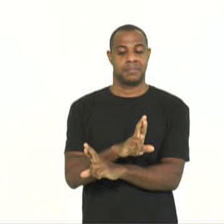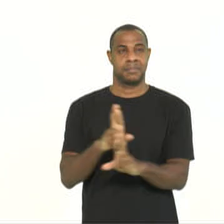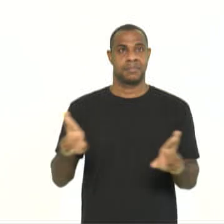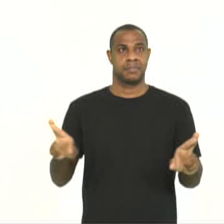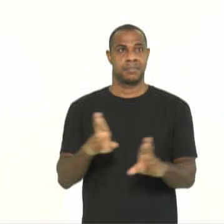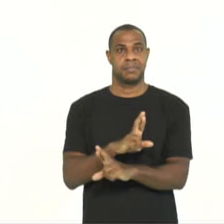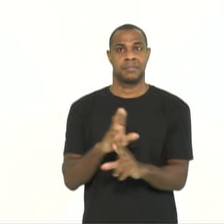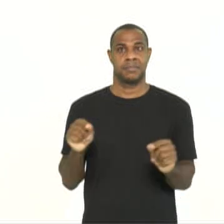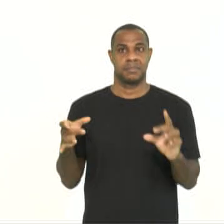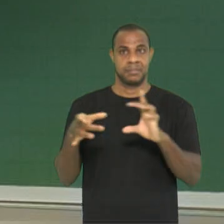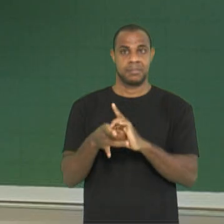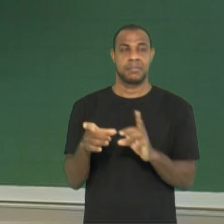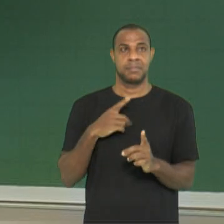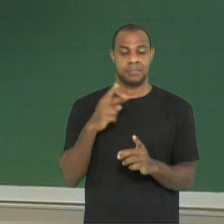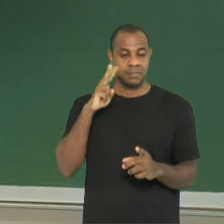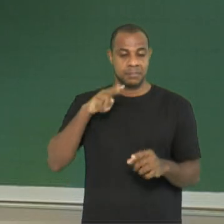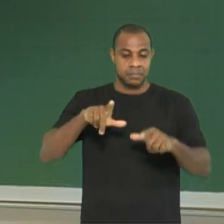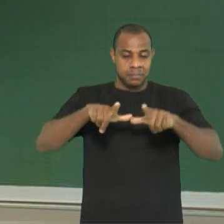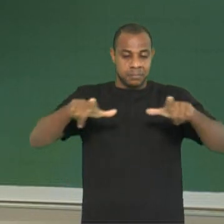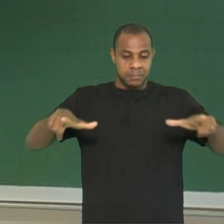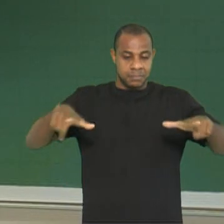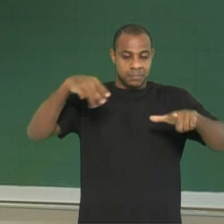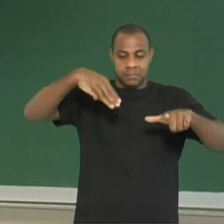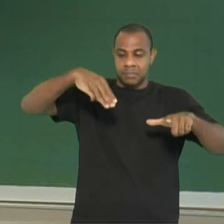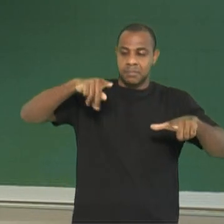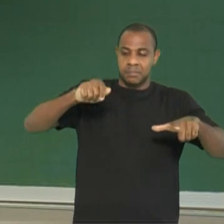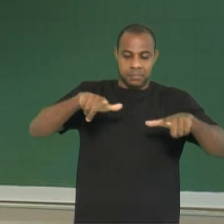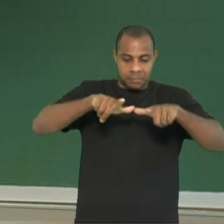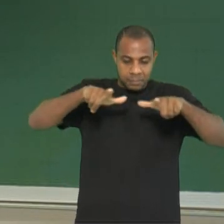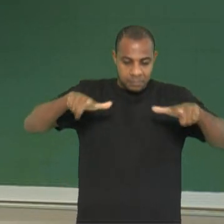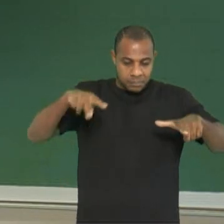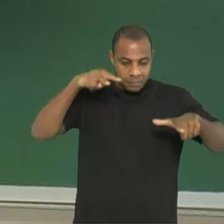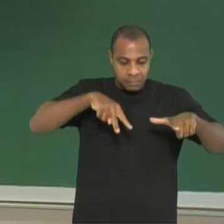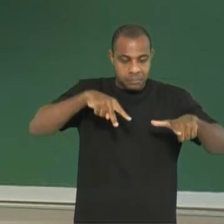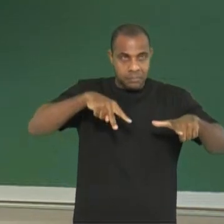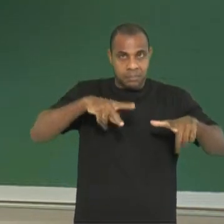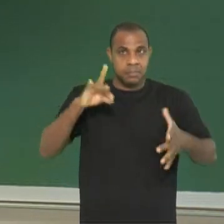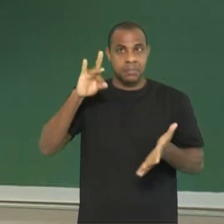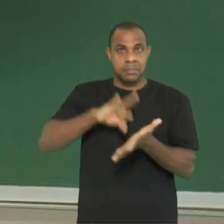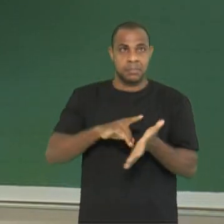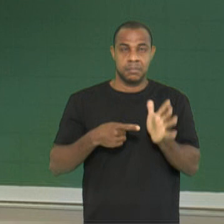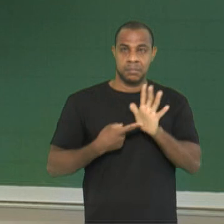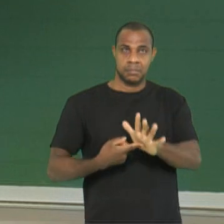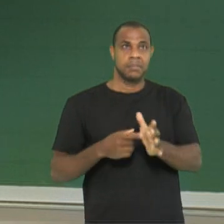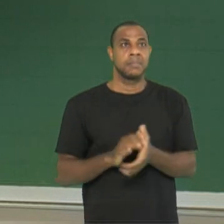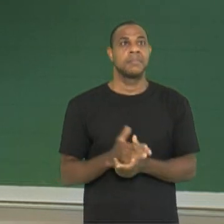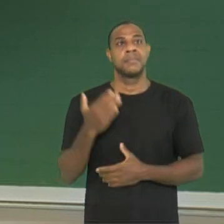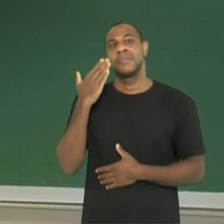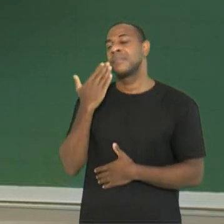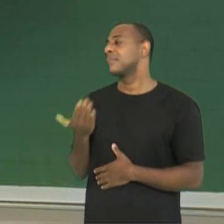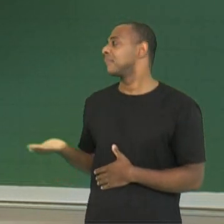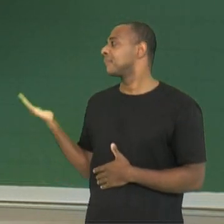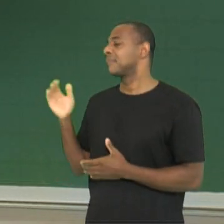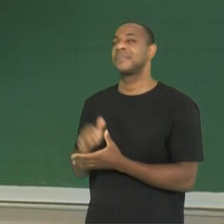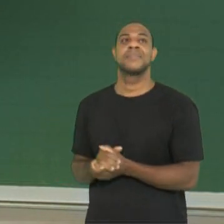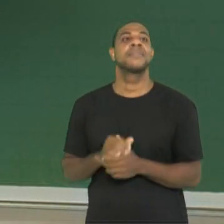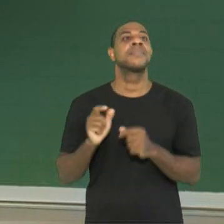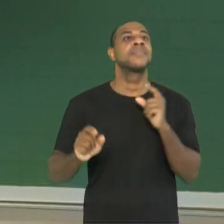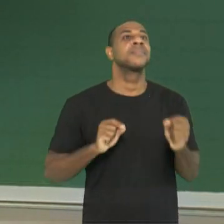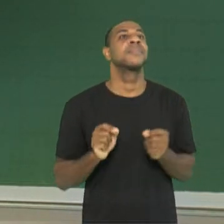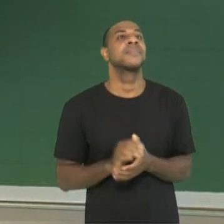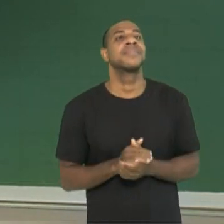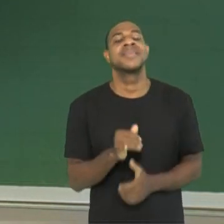o que nós estamos vendo no mapa com o quanto isso corresponde na realidade. E aqui eu trago para você